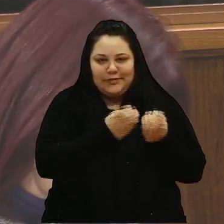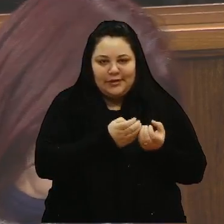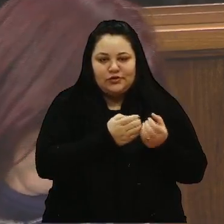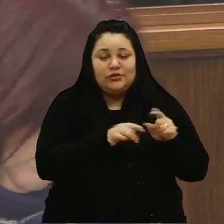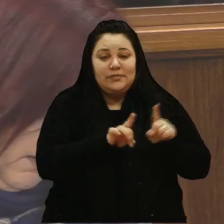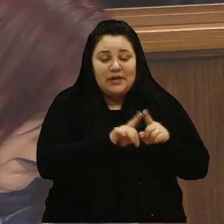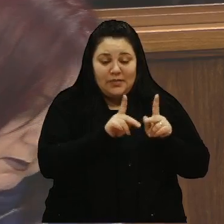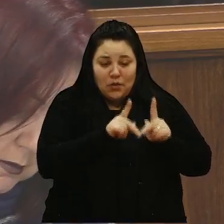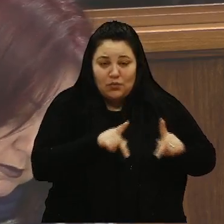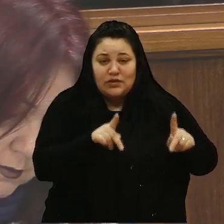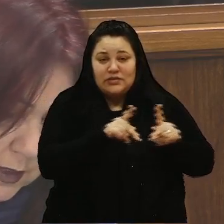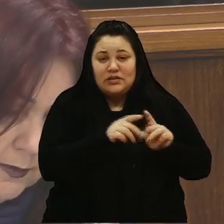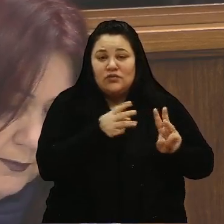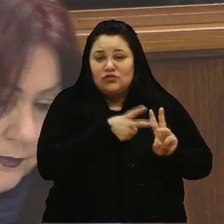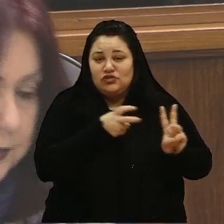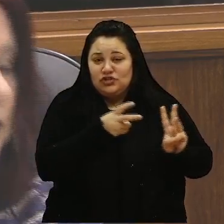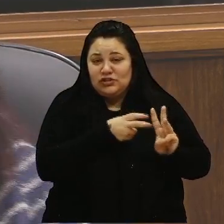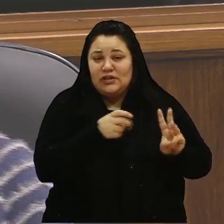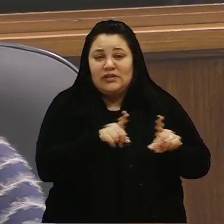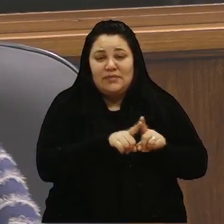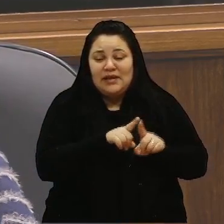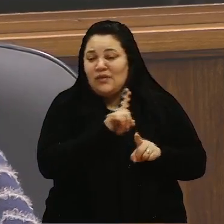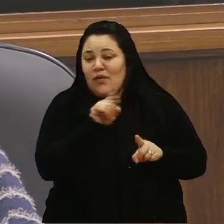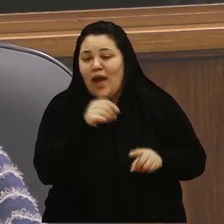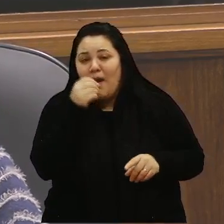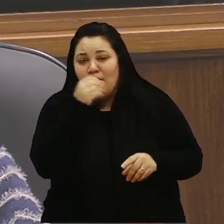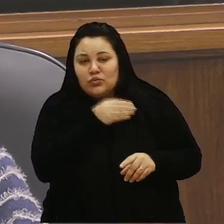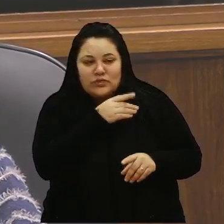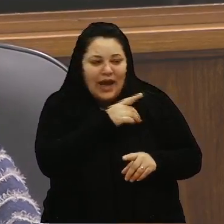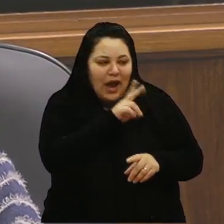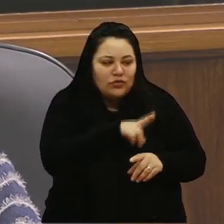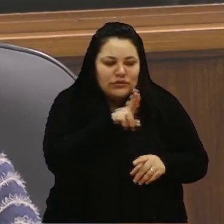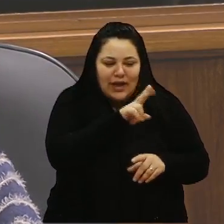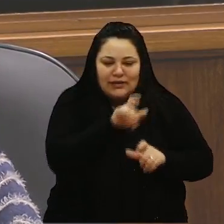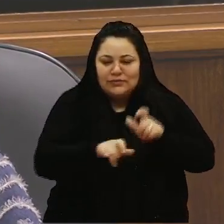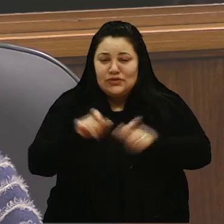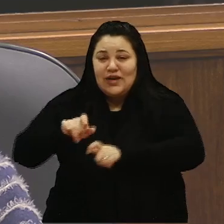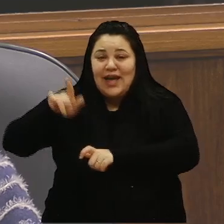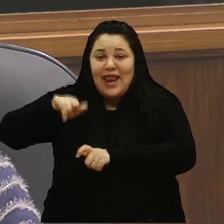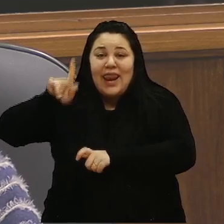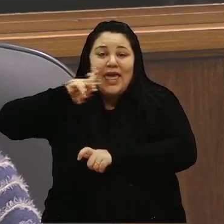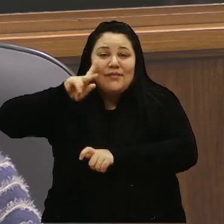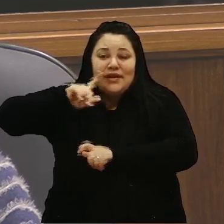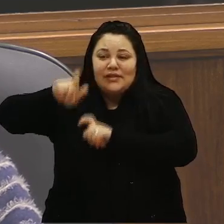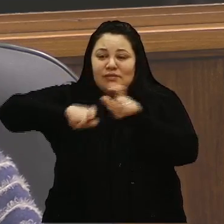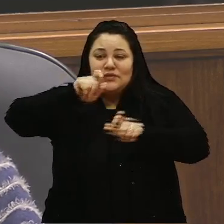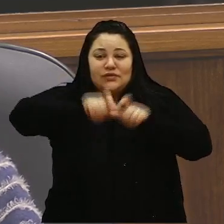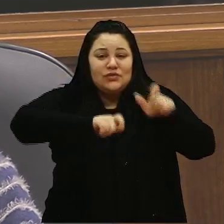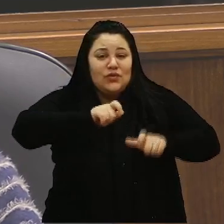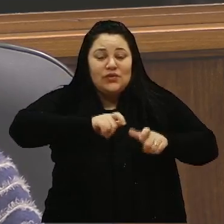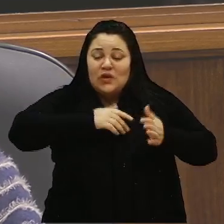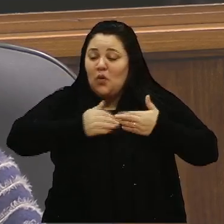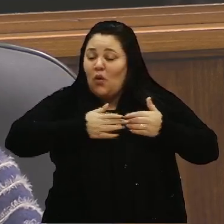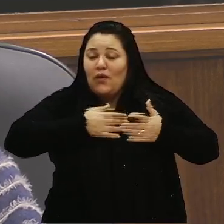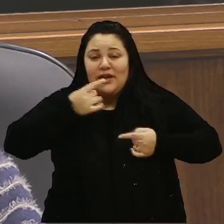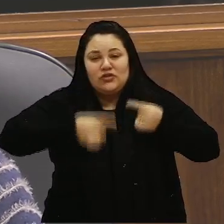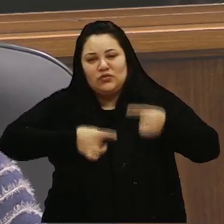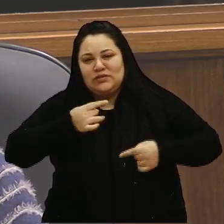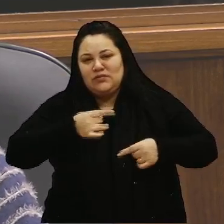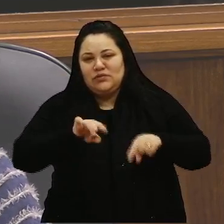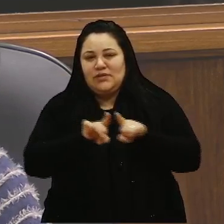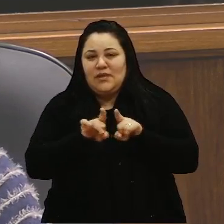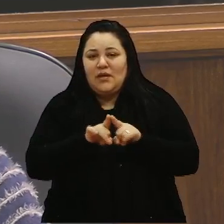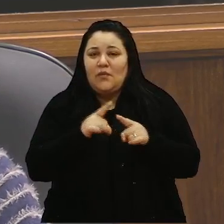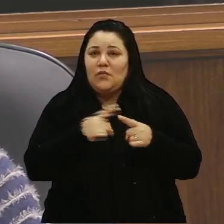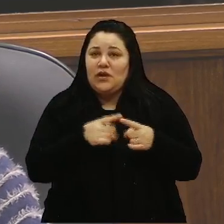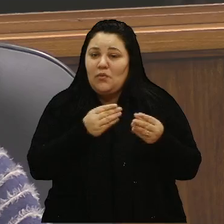e não é se utilizar dessas pessoas, é lembrar dessas pessoas em todo e qualquer debate, porque é muito